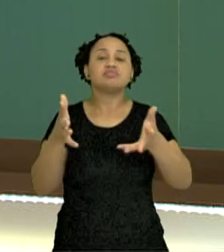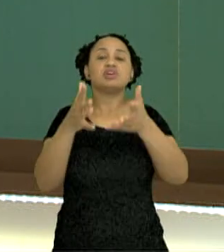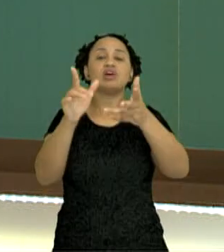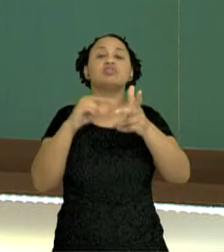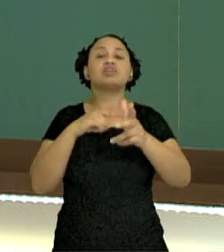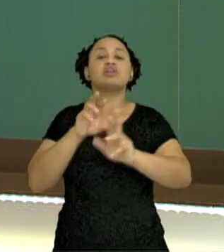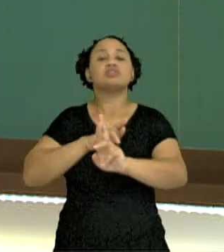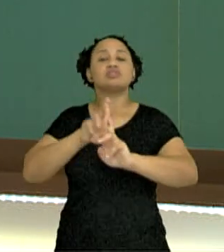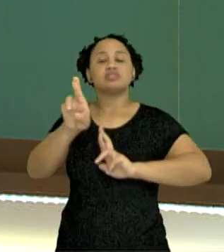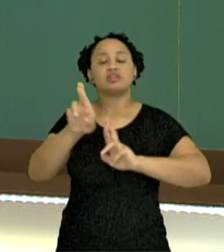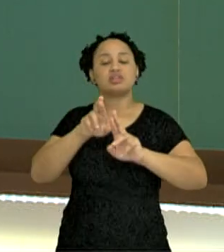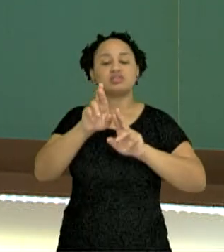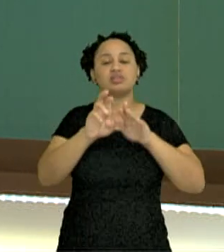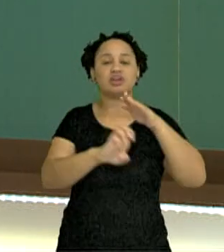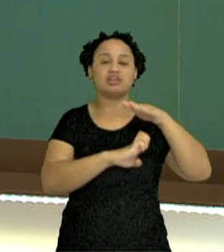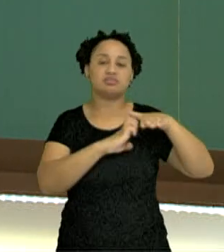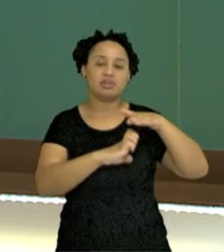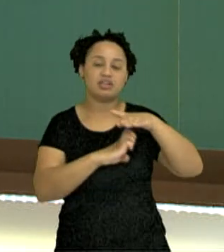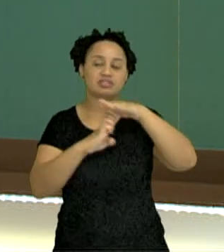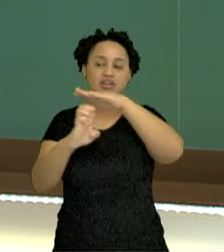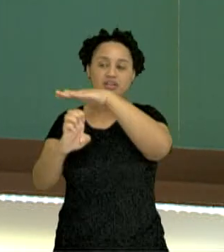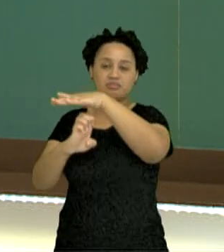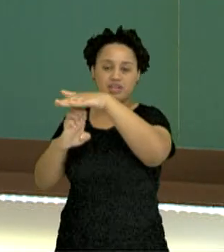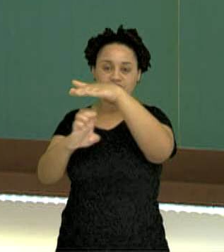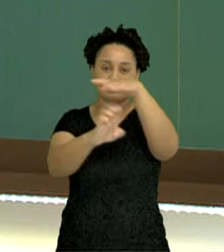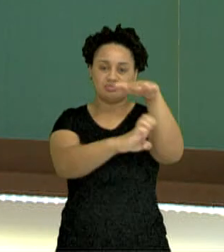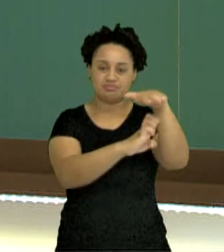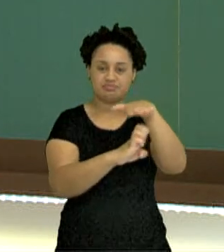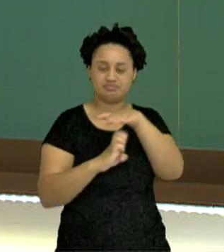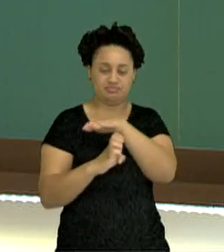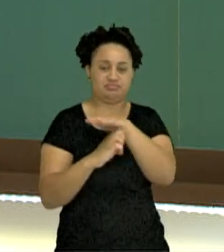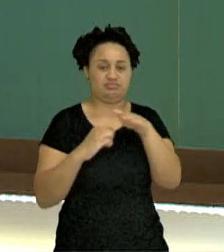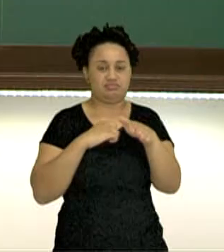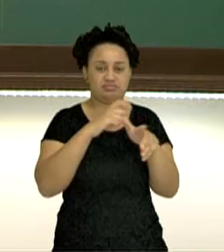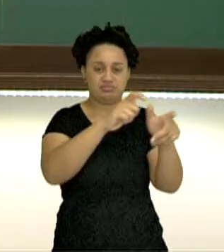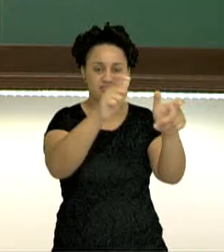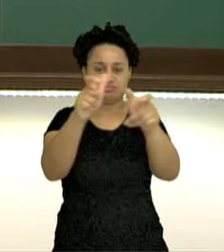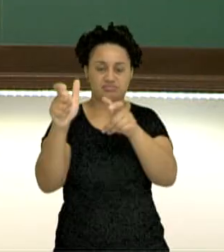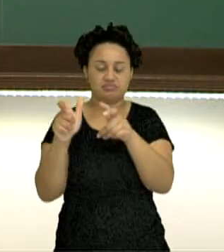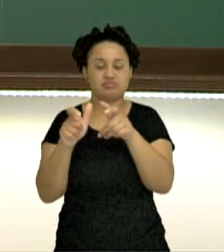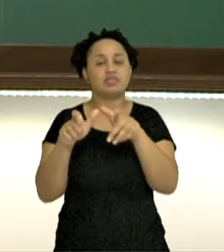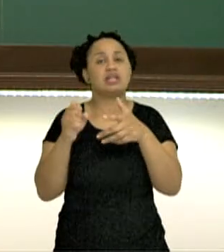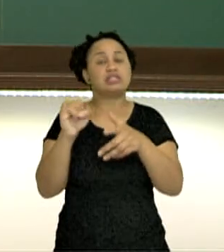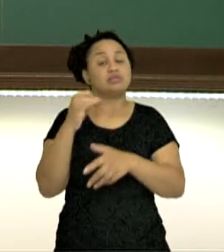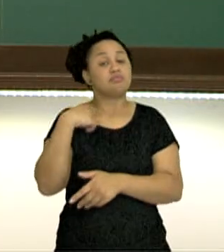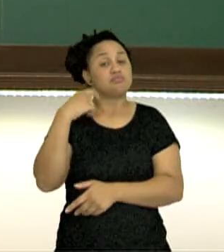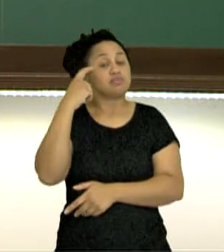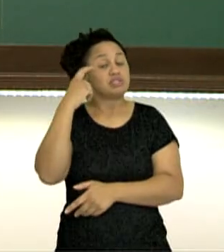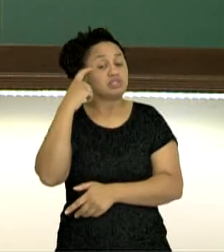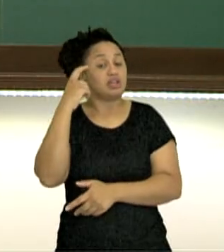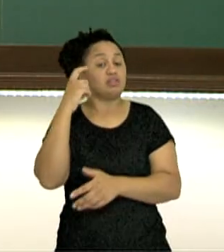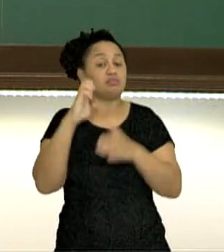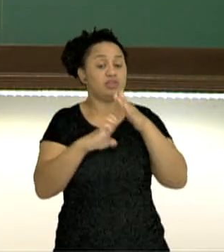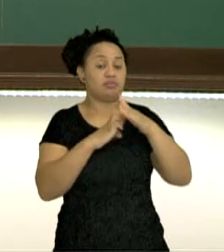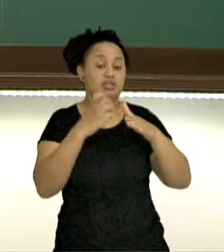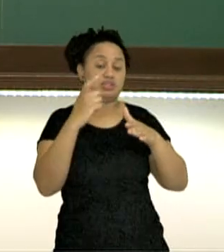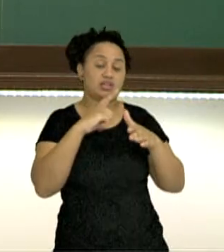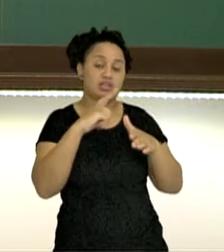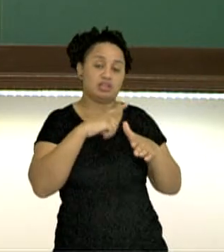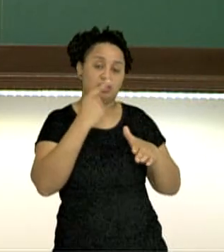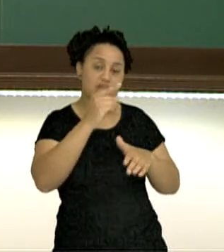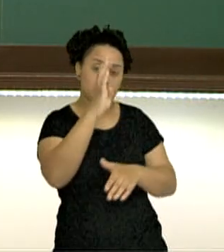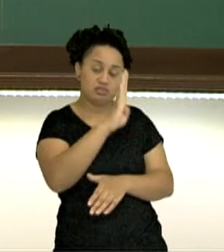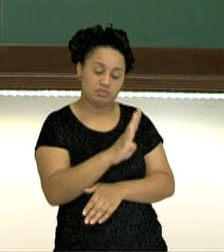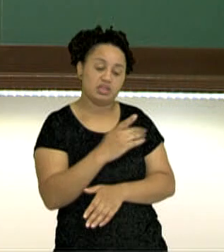as relações entre as empresas estabelecidas em seus territórios. Se a gente pensar numa empresa que é estabelecida no Brasil, onde o